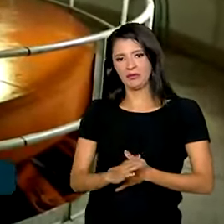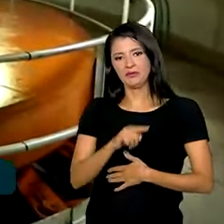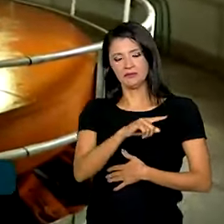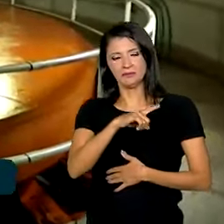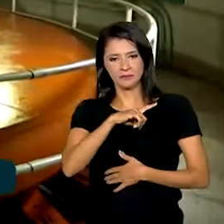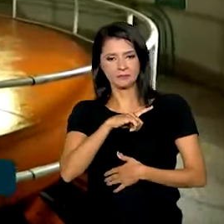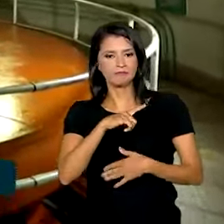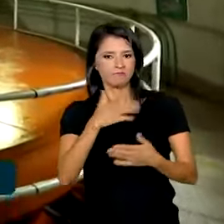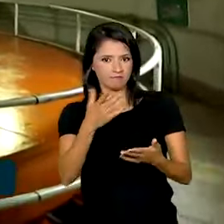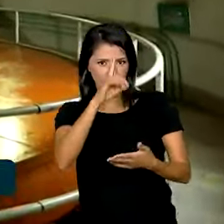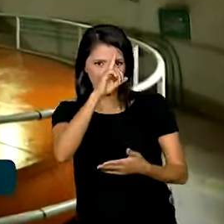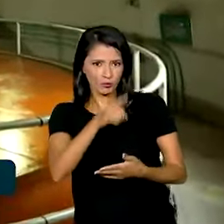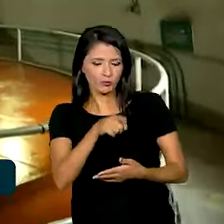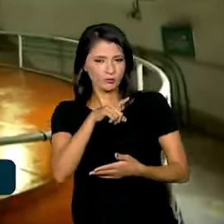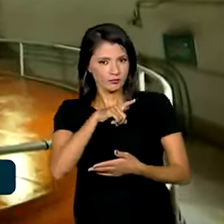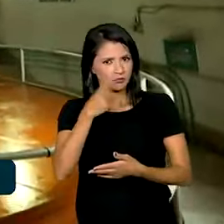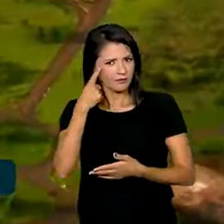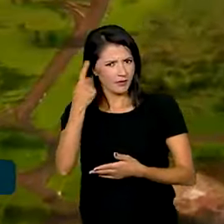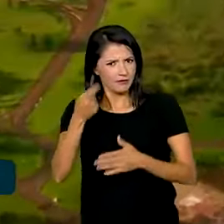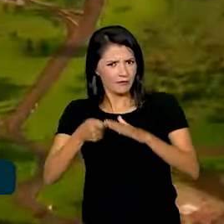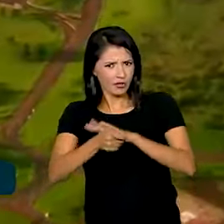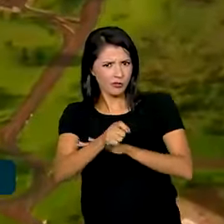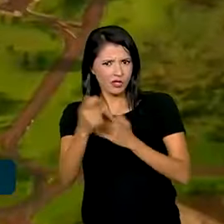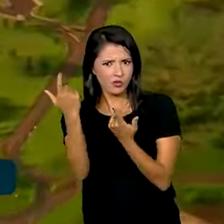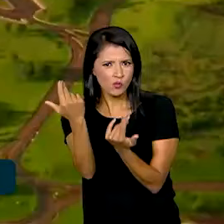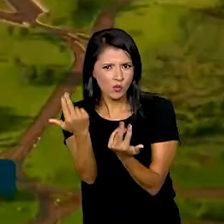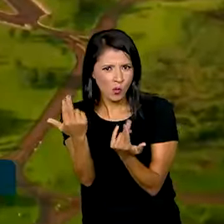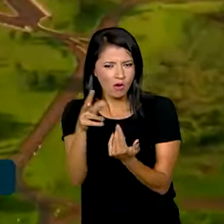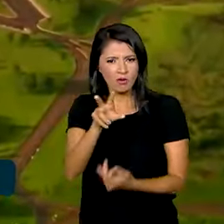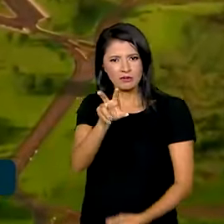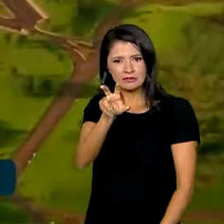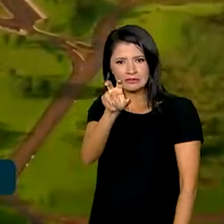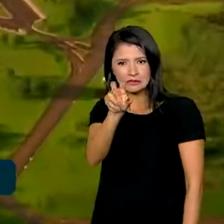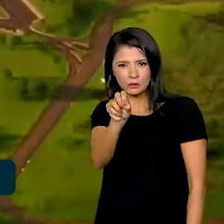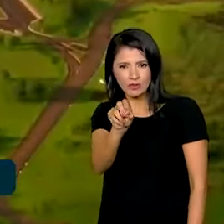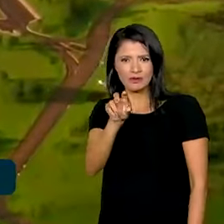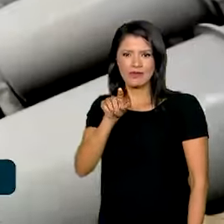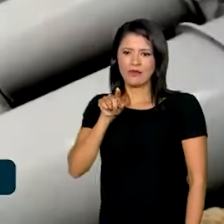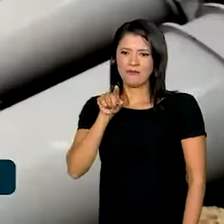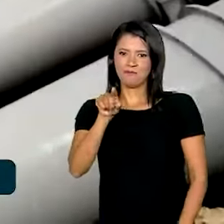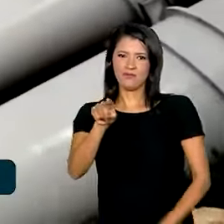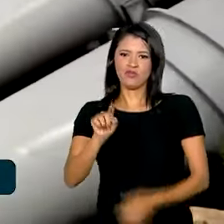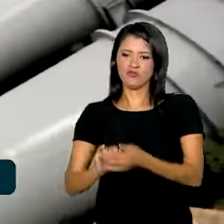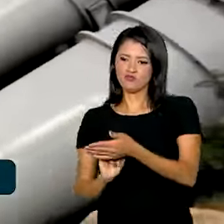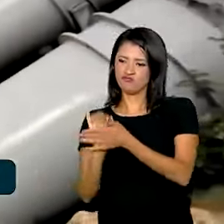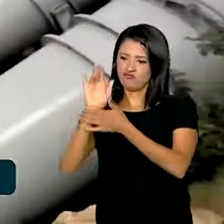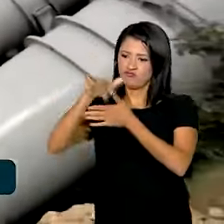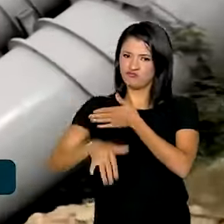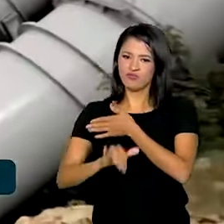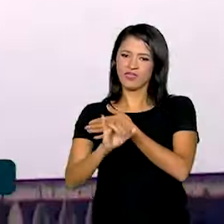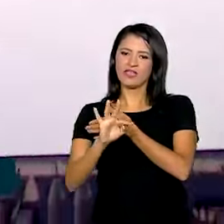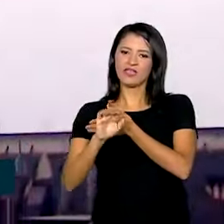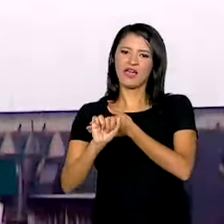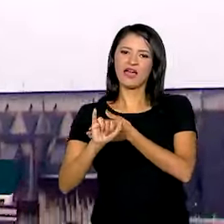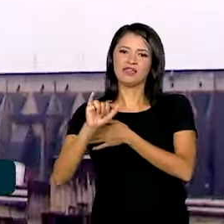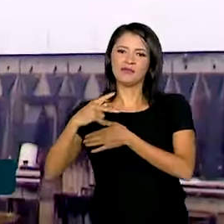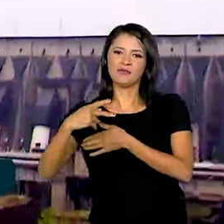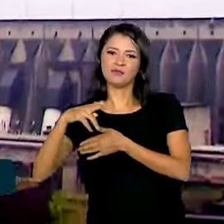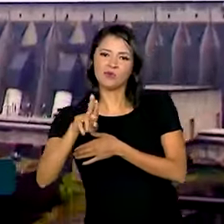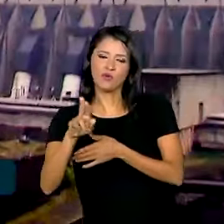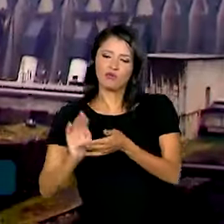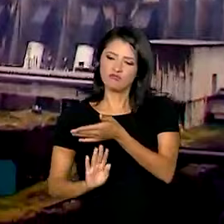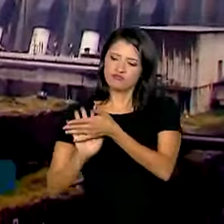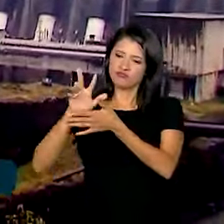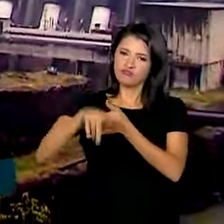Alguém consegue imaginar um investimento como esse, 50 mil Itaipus bombeando água ininterruptamente